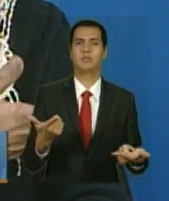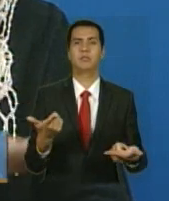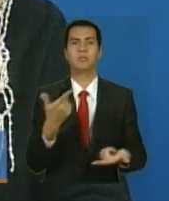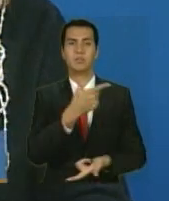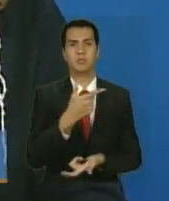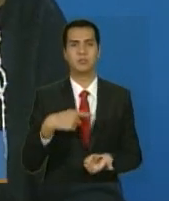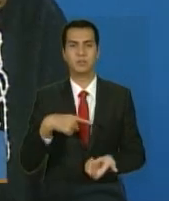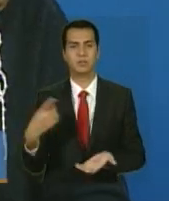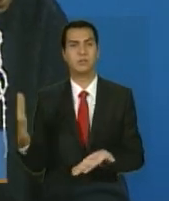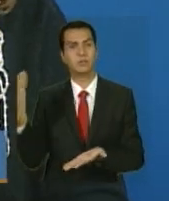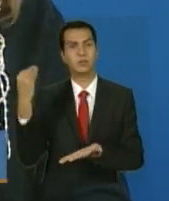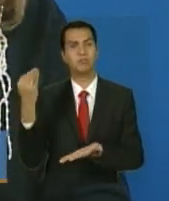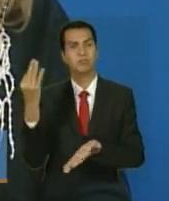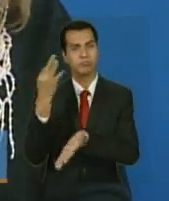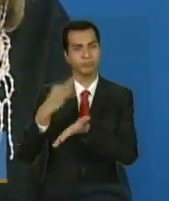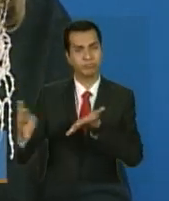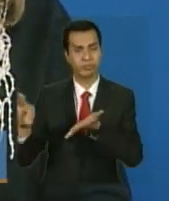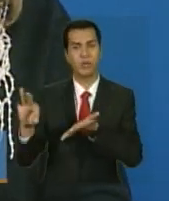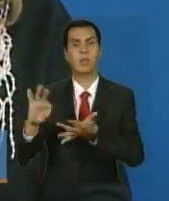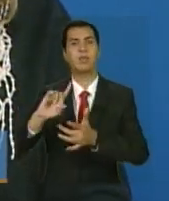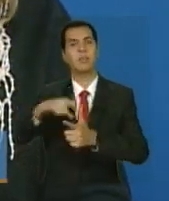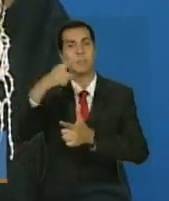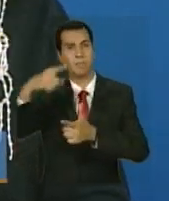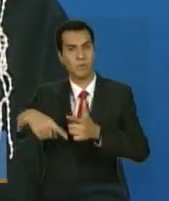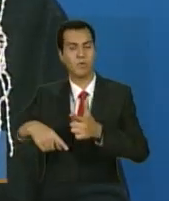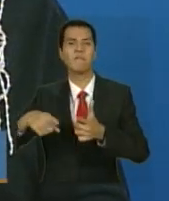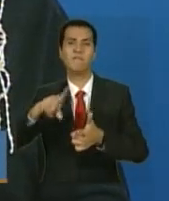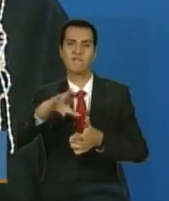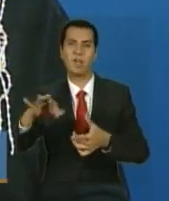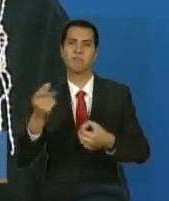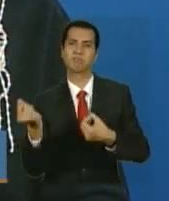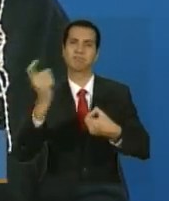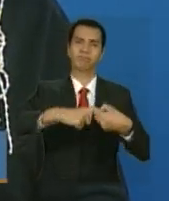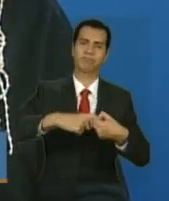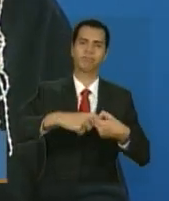inclusão nesses programas que acabamos de elencar, por exemplo,